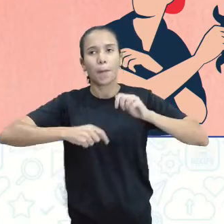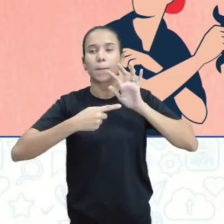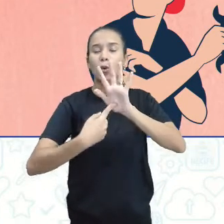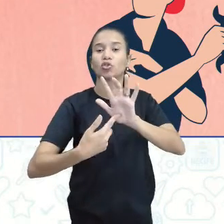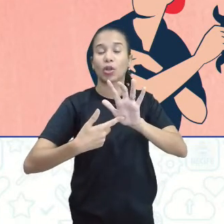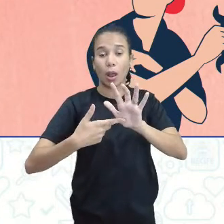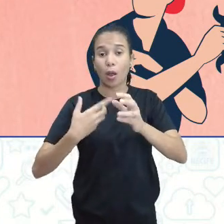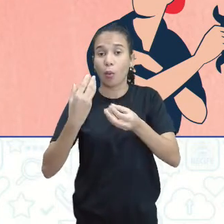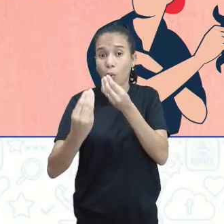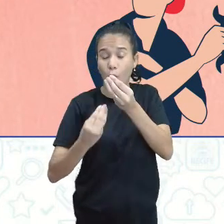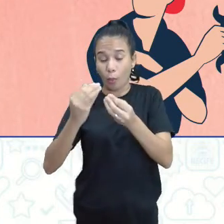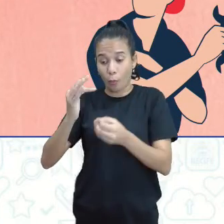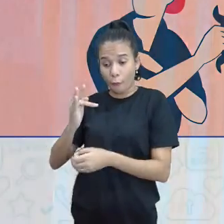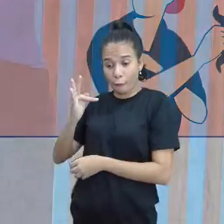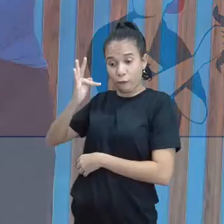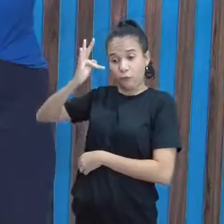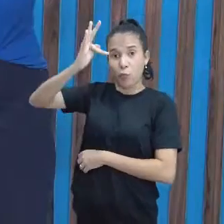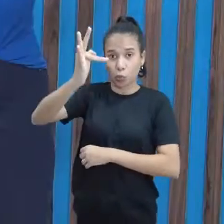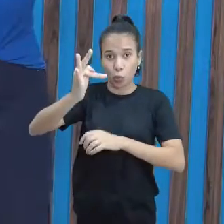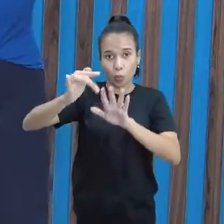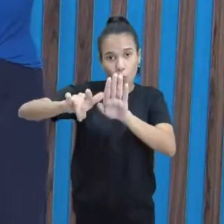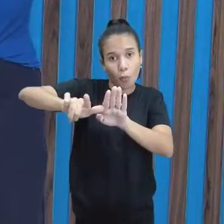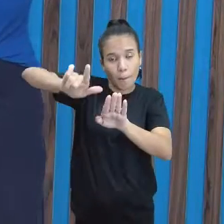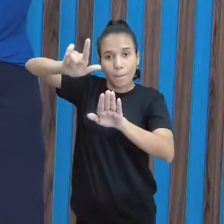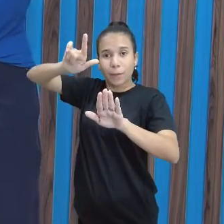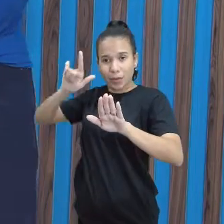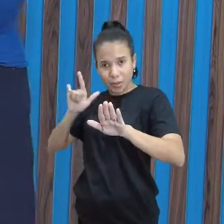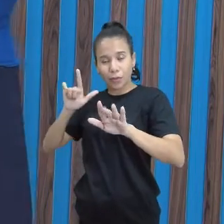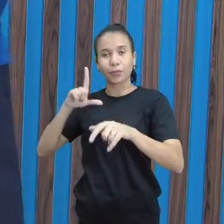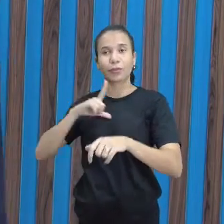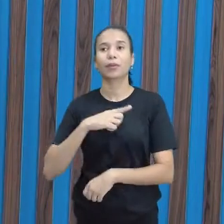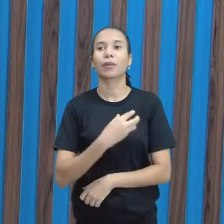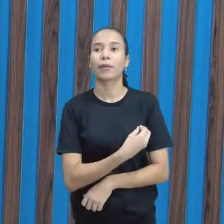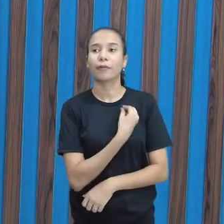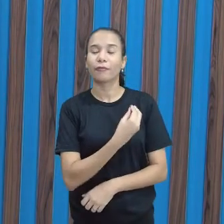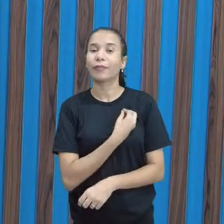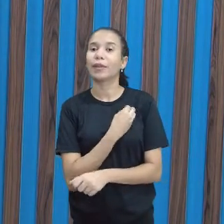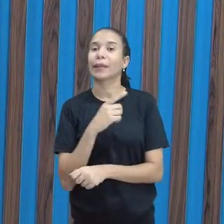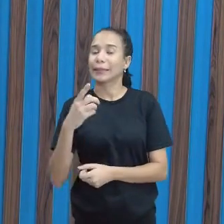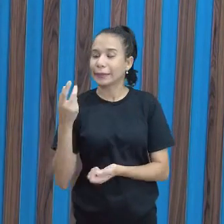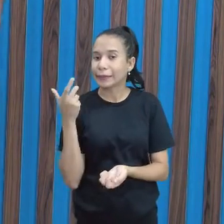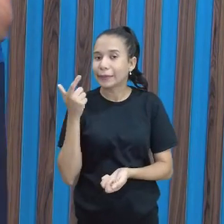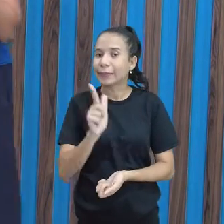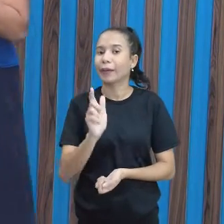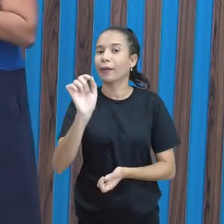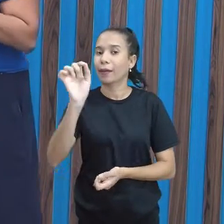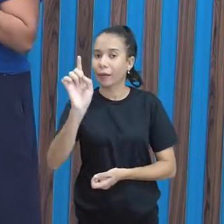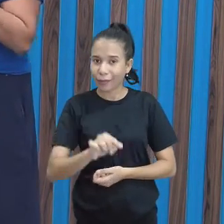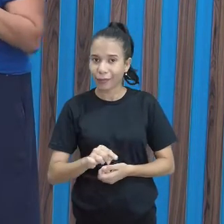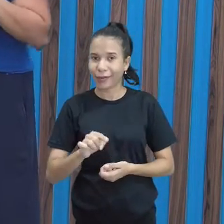no lugar do futuro do pretérito, quando há um fato que seria